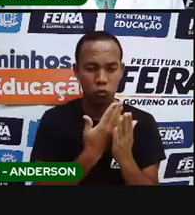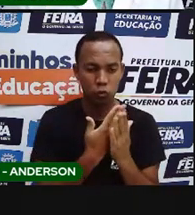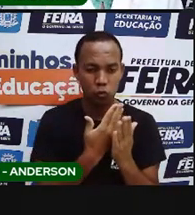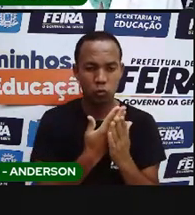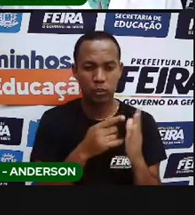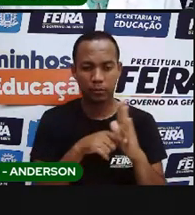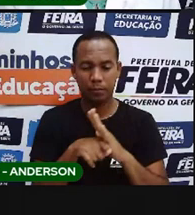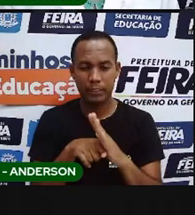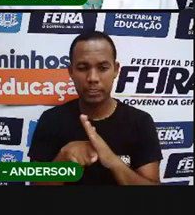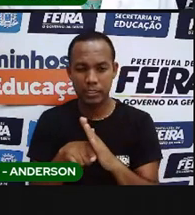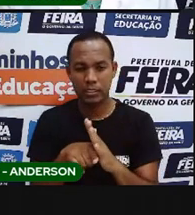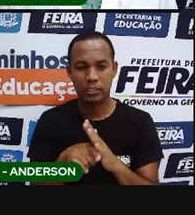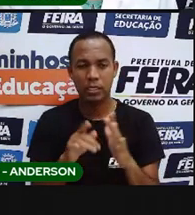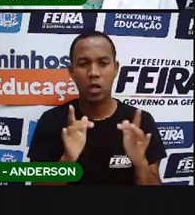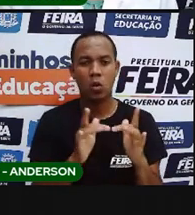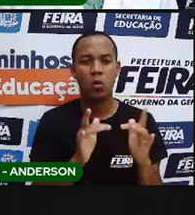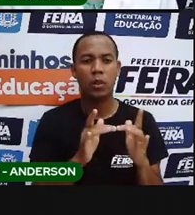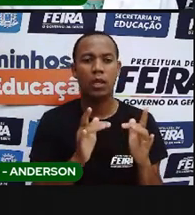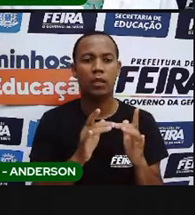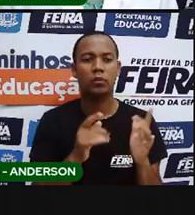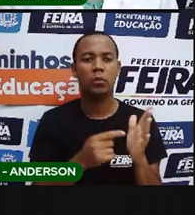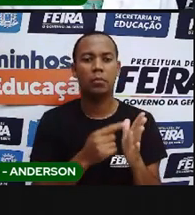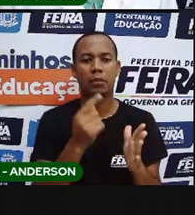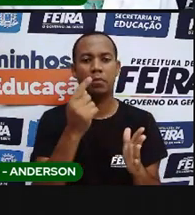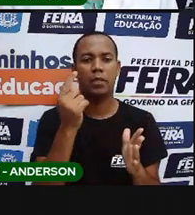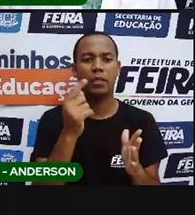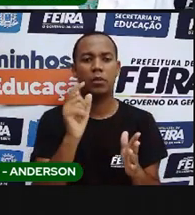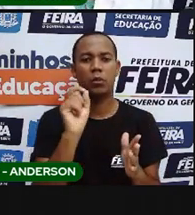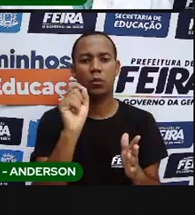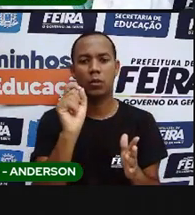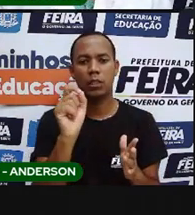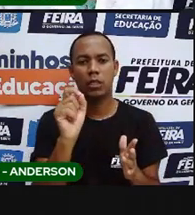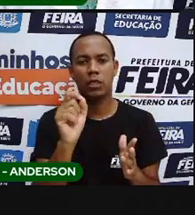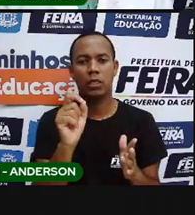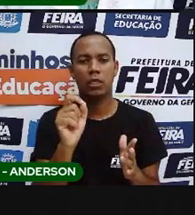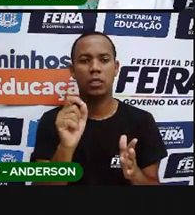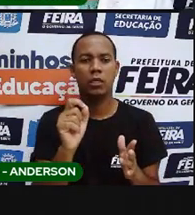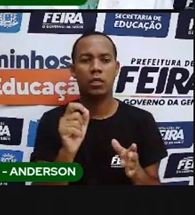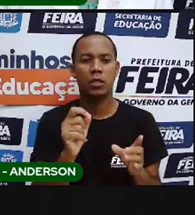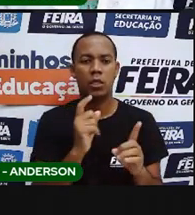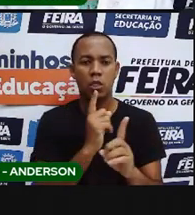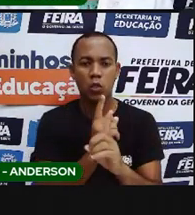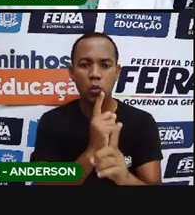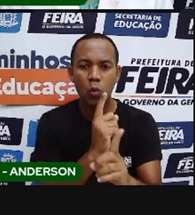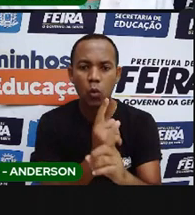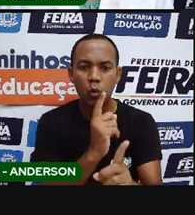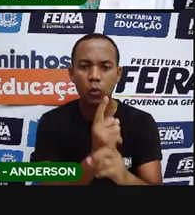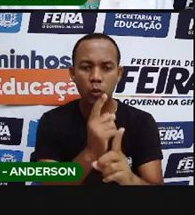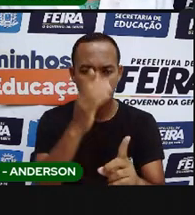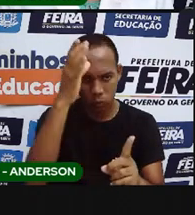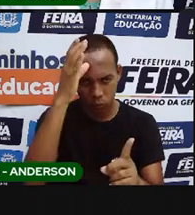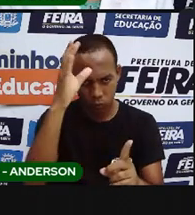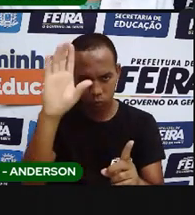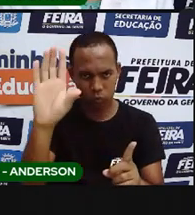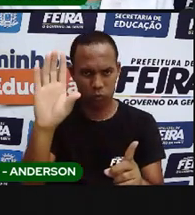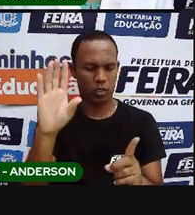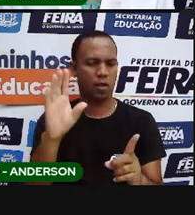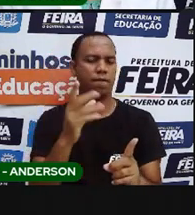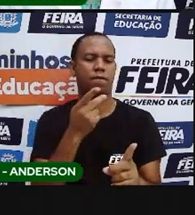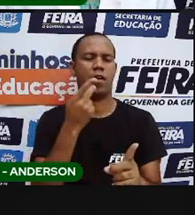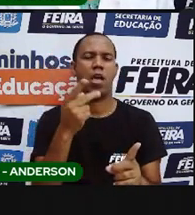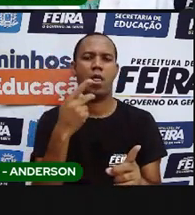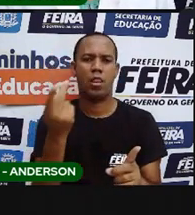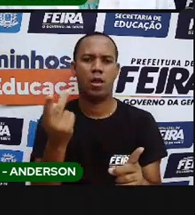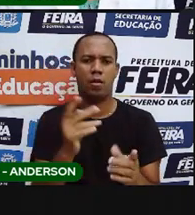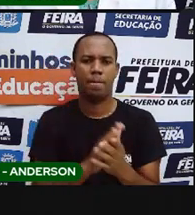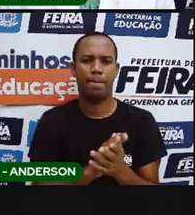chamaram o primeiro contato, né, entre os portugueses e indígenas de encontro de culturas, que eu acabei de falar com vocês aqui mais cedo.